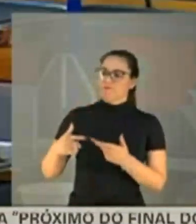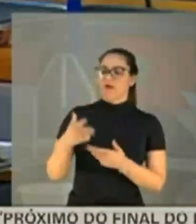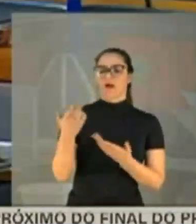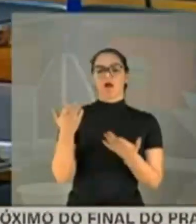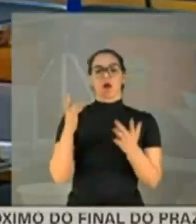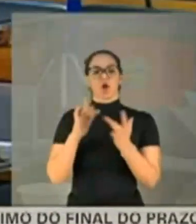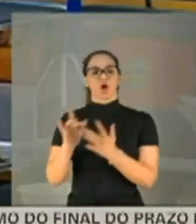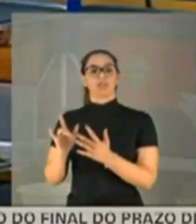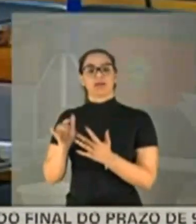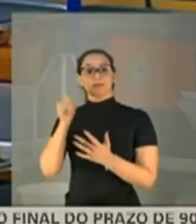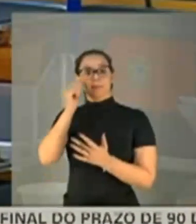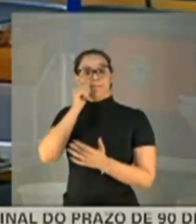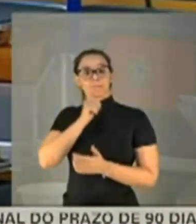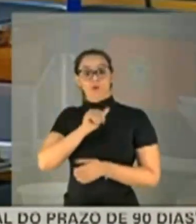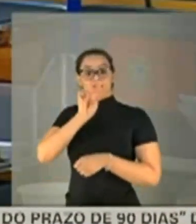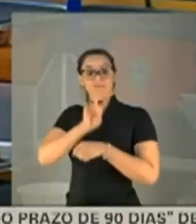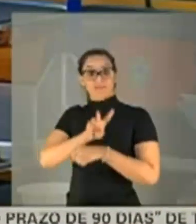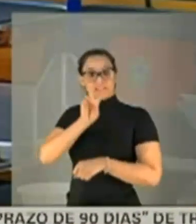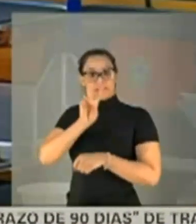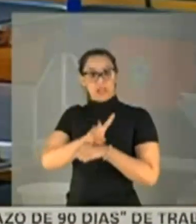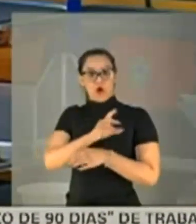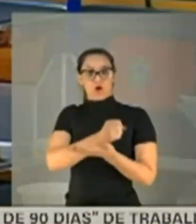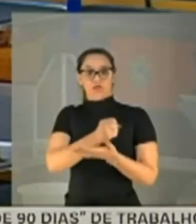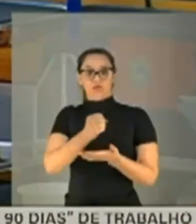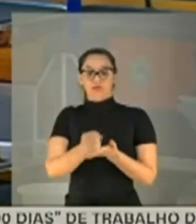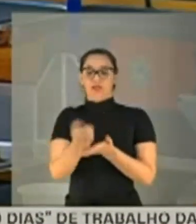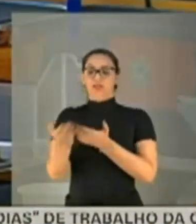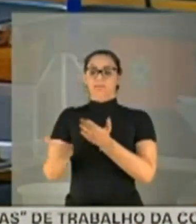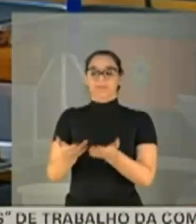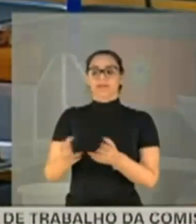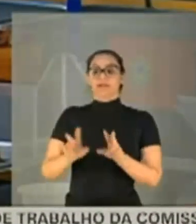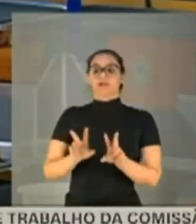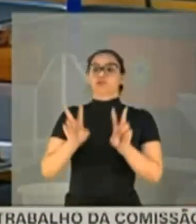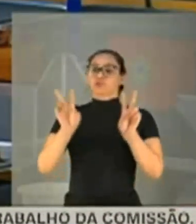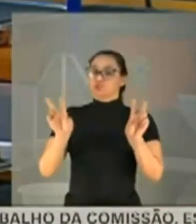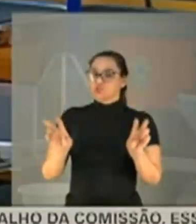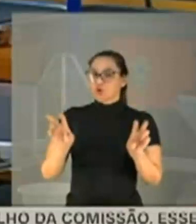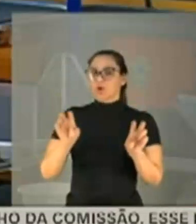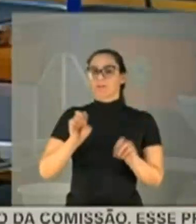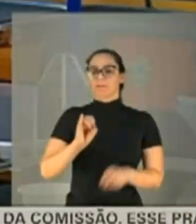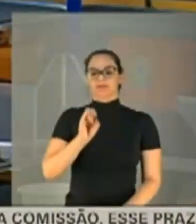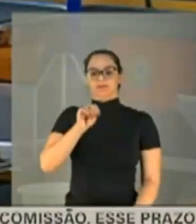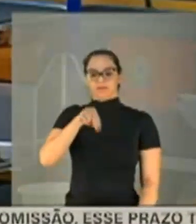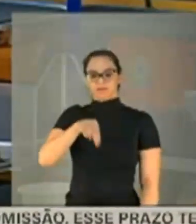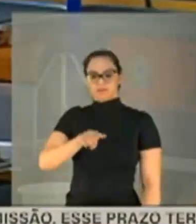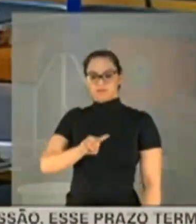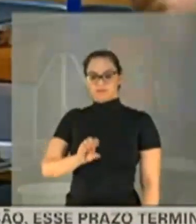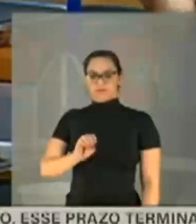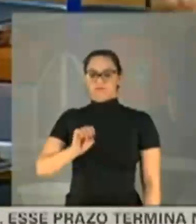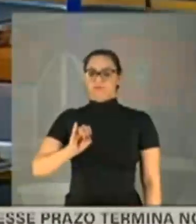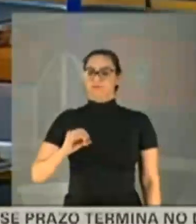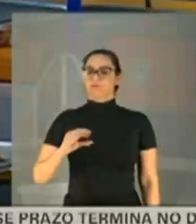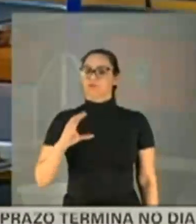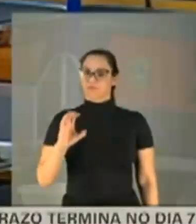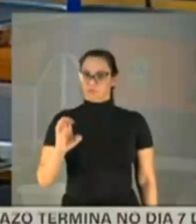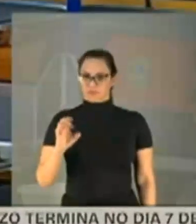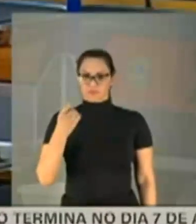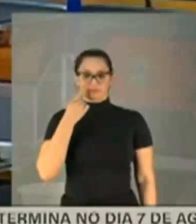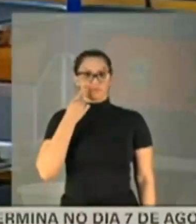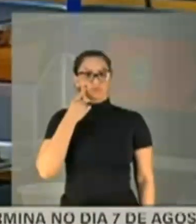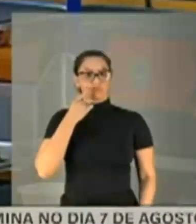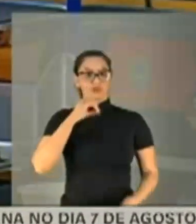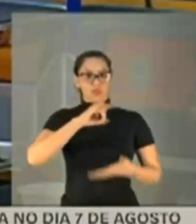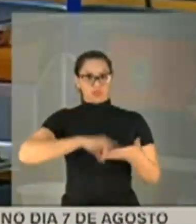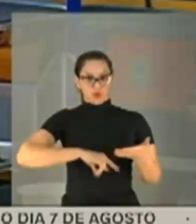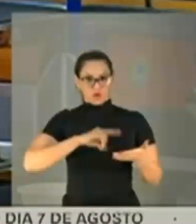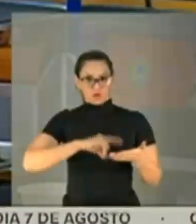a fiscal de contratos para tratar da questão do invoice. Vejamos as notas taquigráficas do